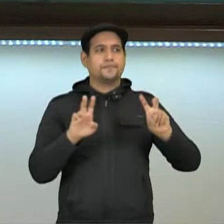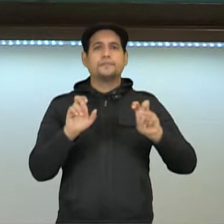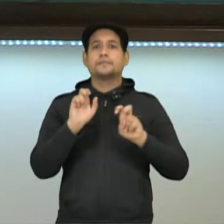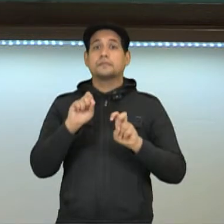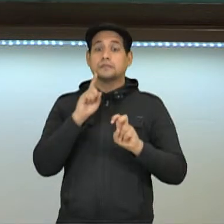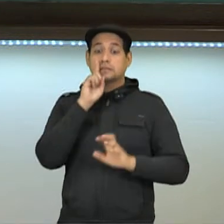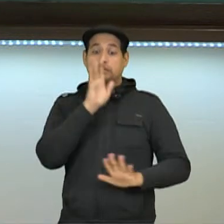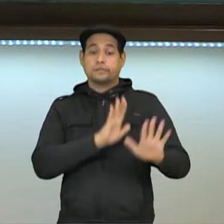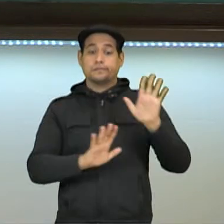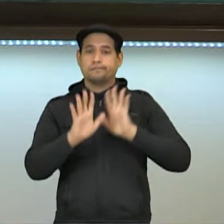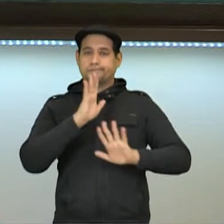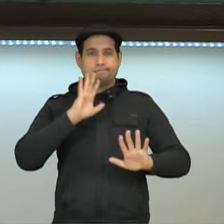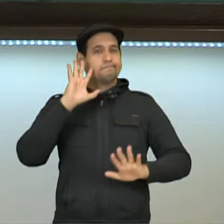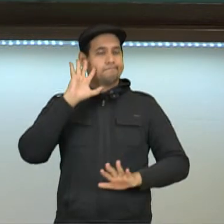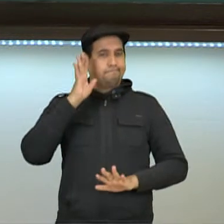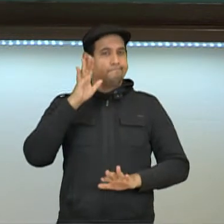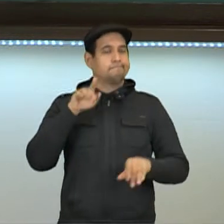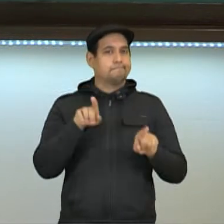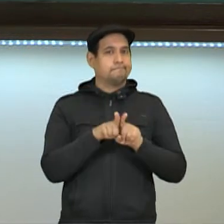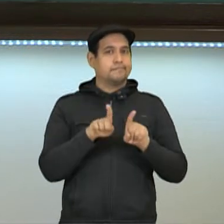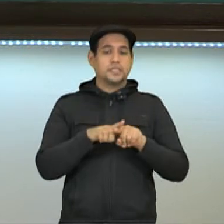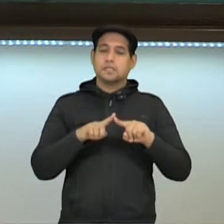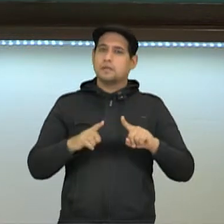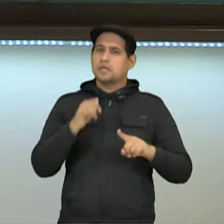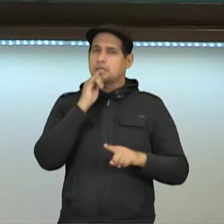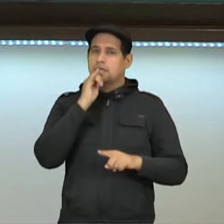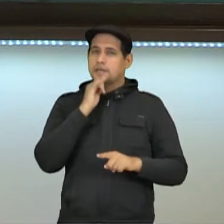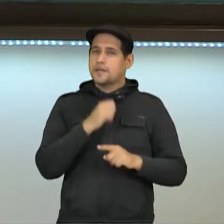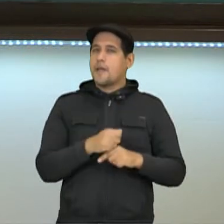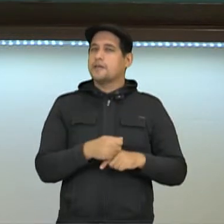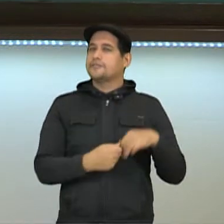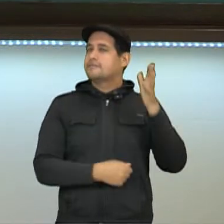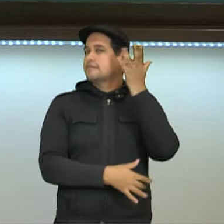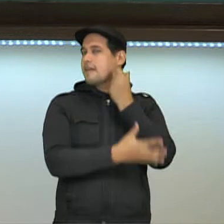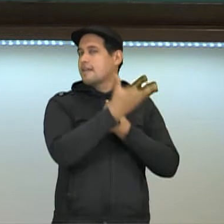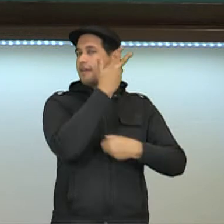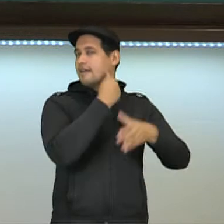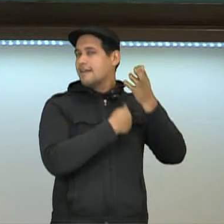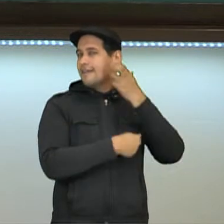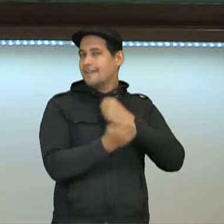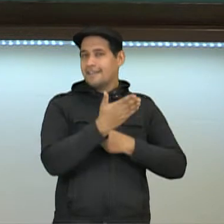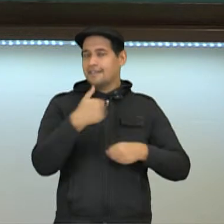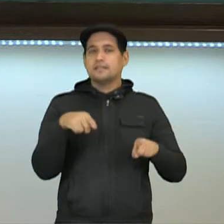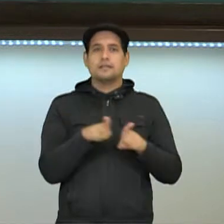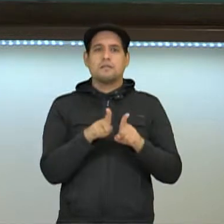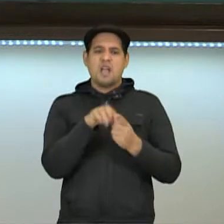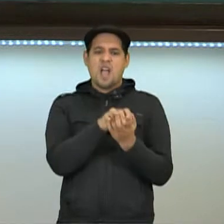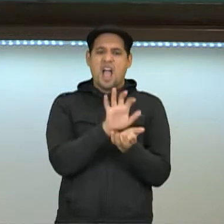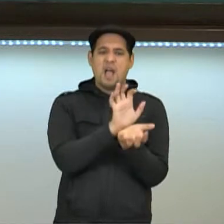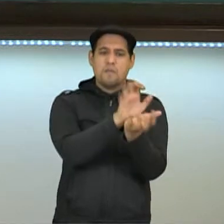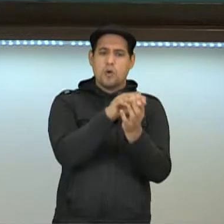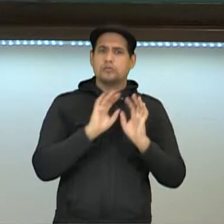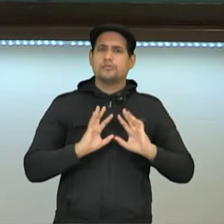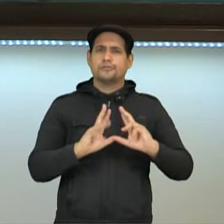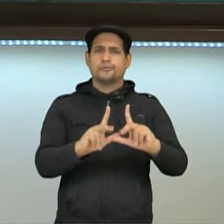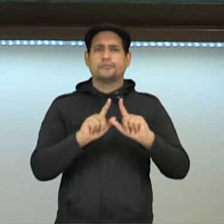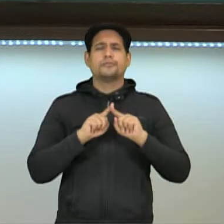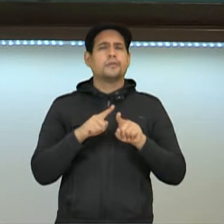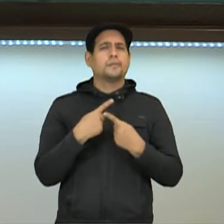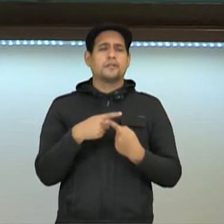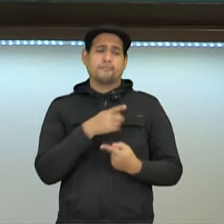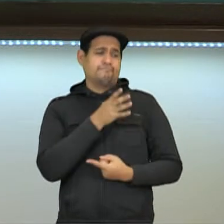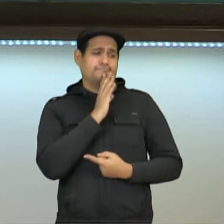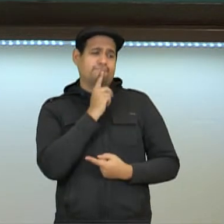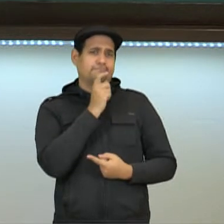dos perigos que pudessem haver. Desde sereias a monstros, a terra achatada, então tudo isso por quê? Porque eles não tinham o conhecimento que